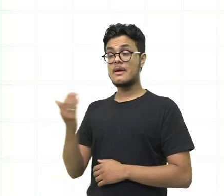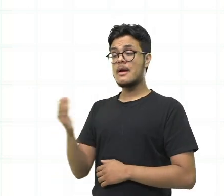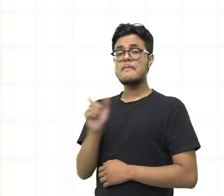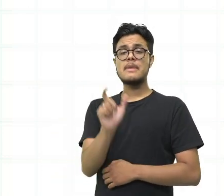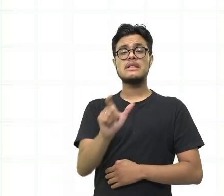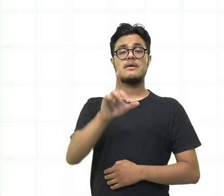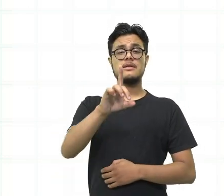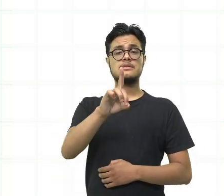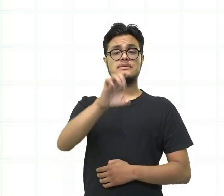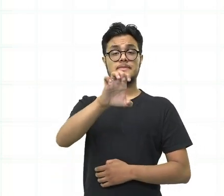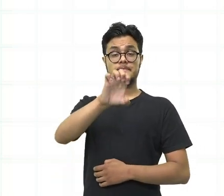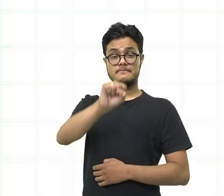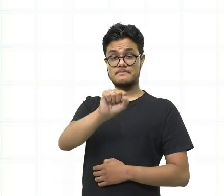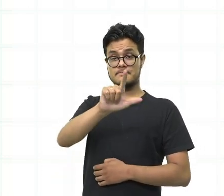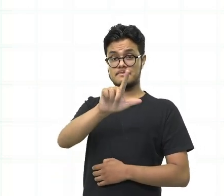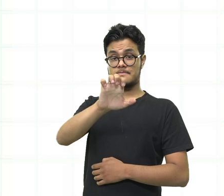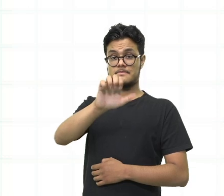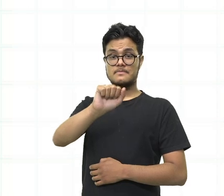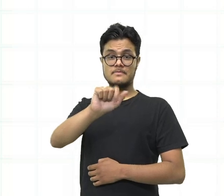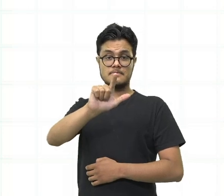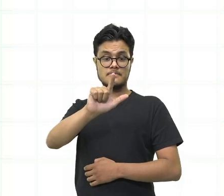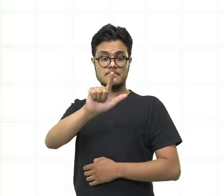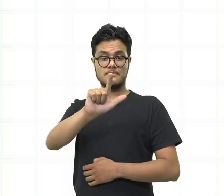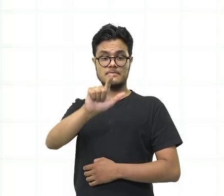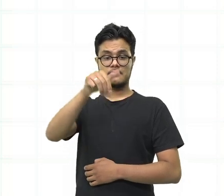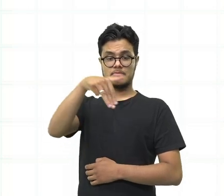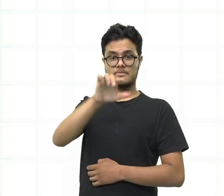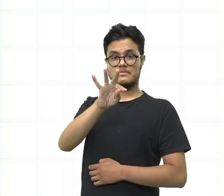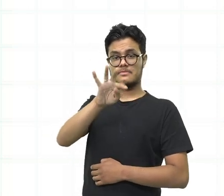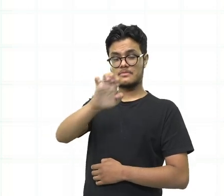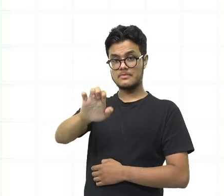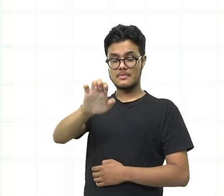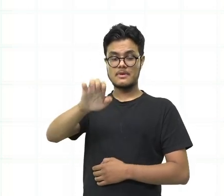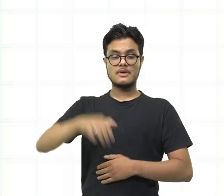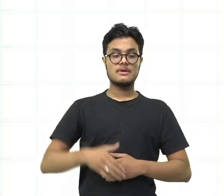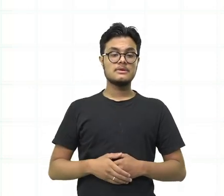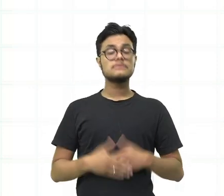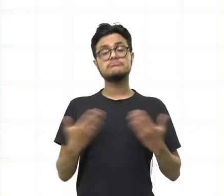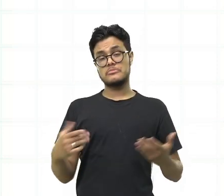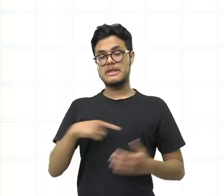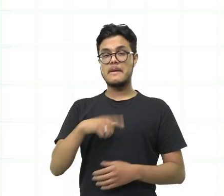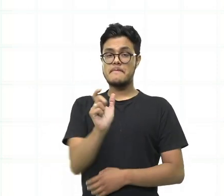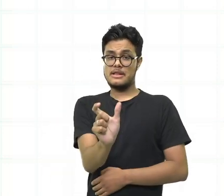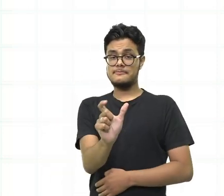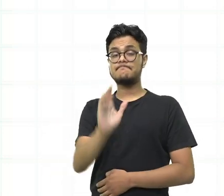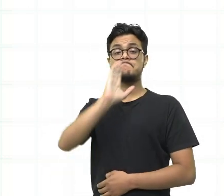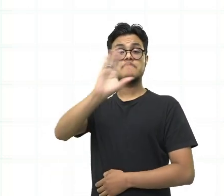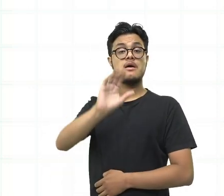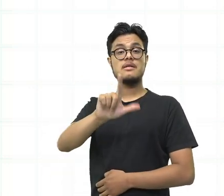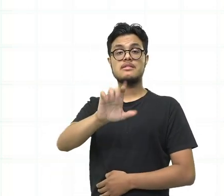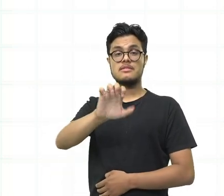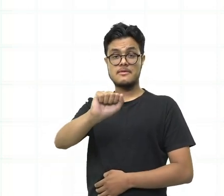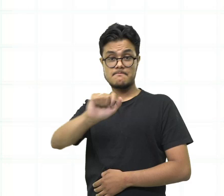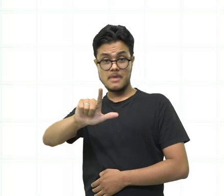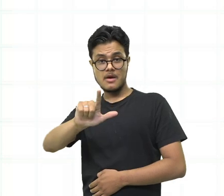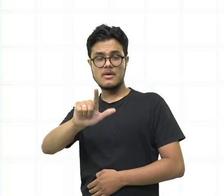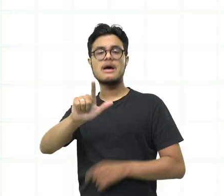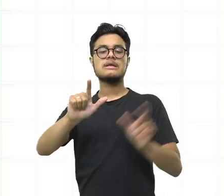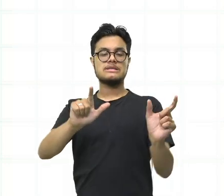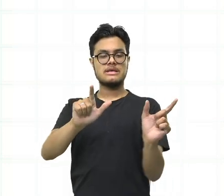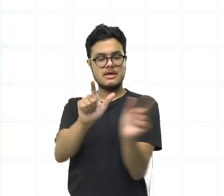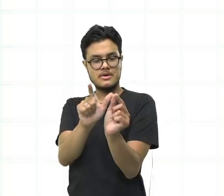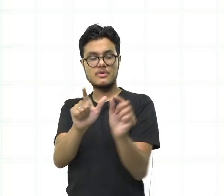Deslealmente, ó, né? Deslealmente. A nossa palavra primitiva é leal. Eu coloquei tanto o